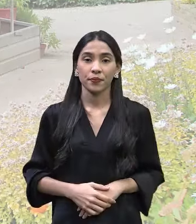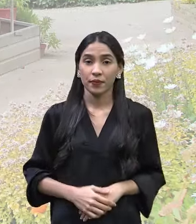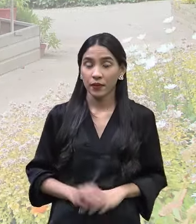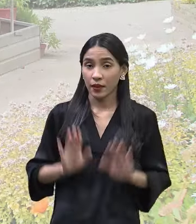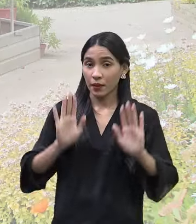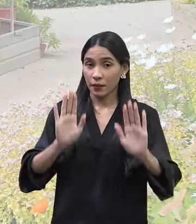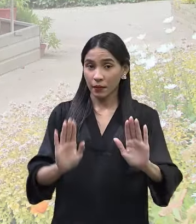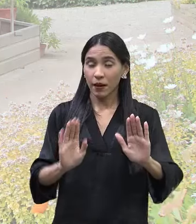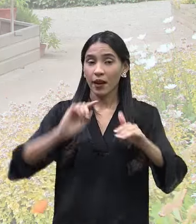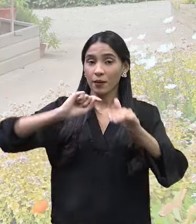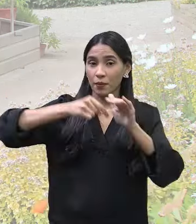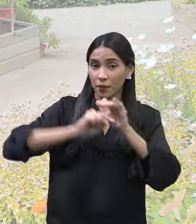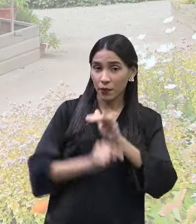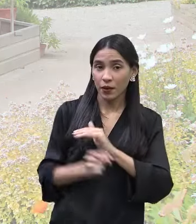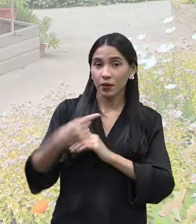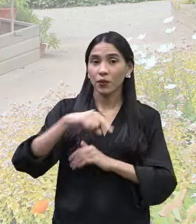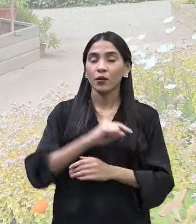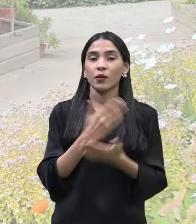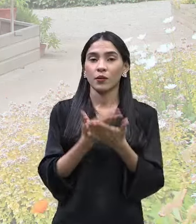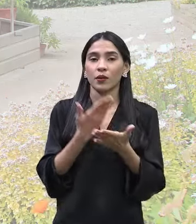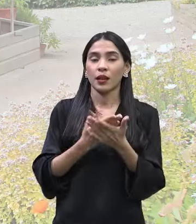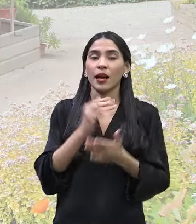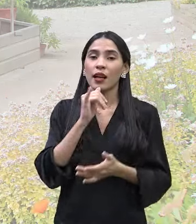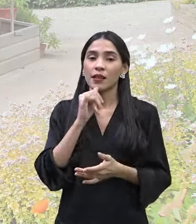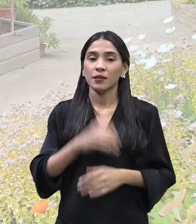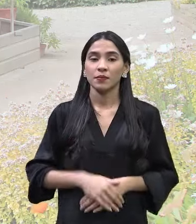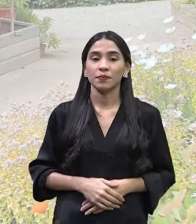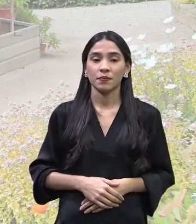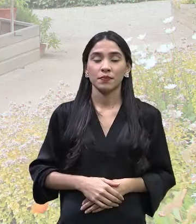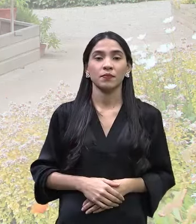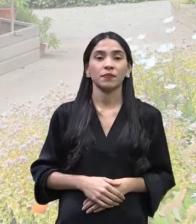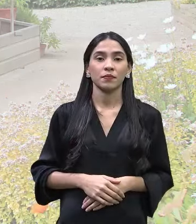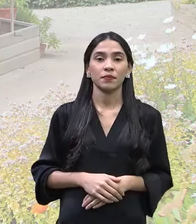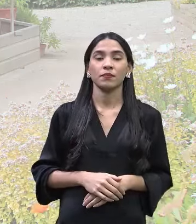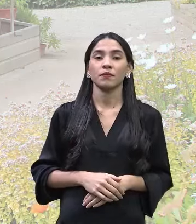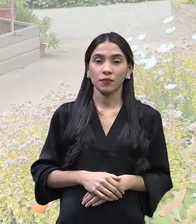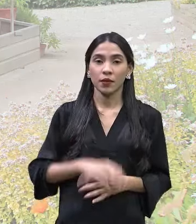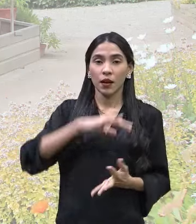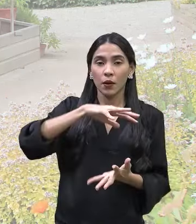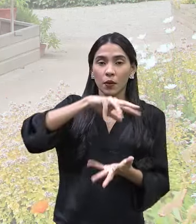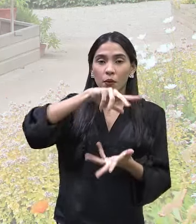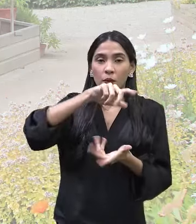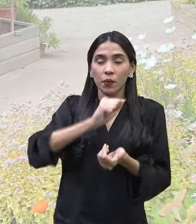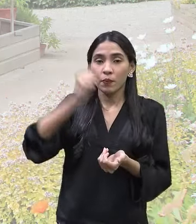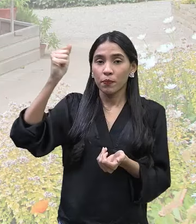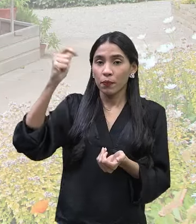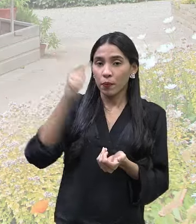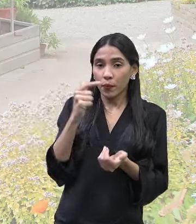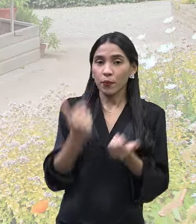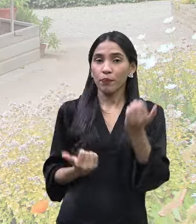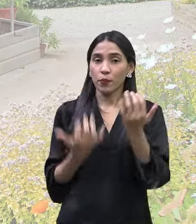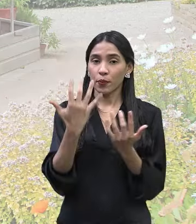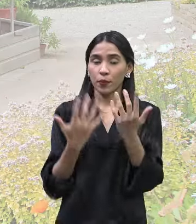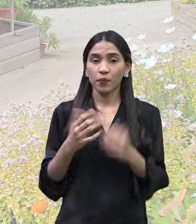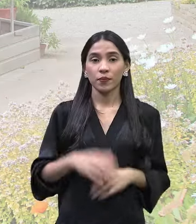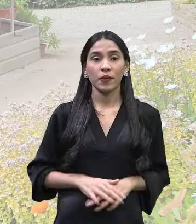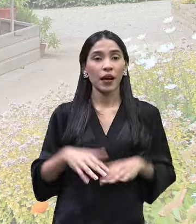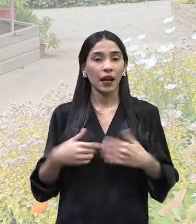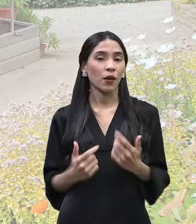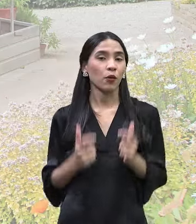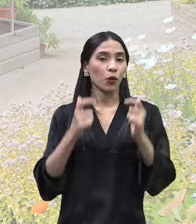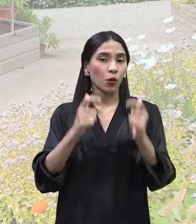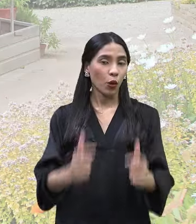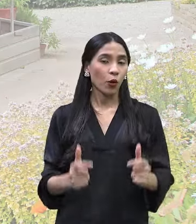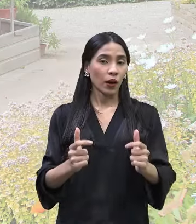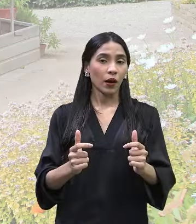Mais aprofundando, mais a gente vai falar um pouquinho sobre esse efeito no aquecimento global. E eu estou aqui num ambiente onde a